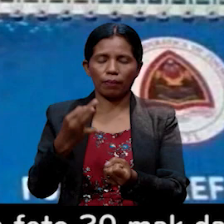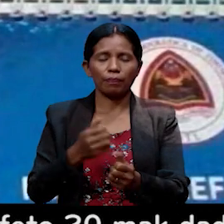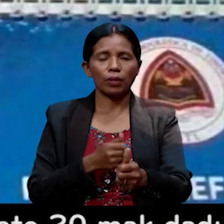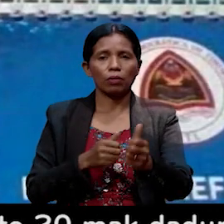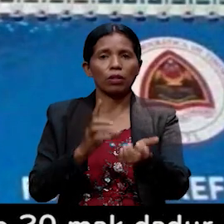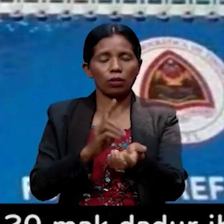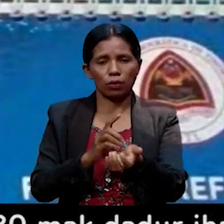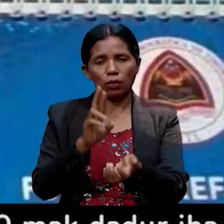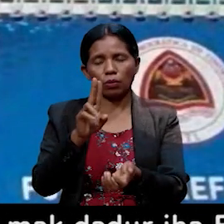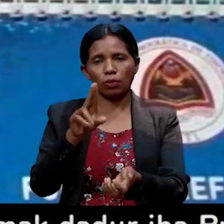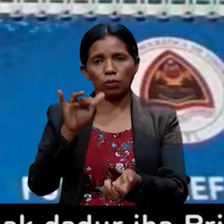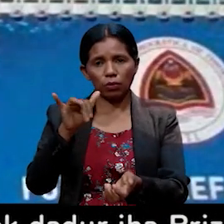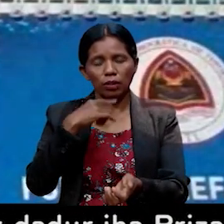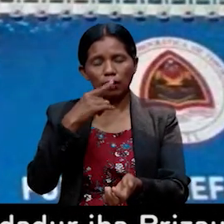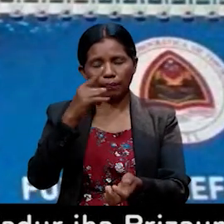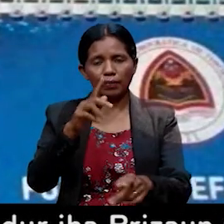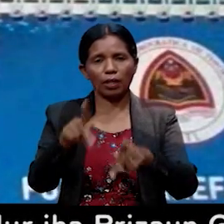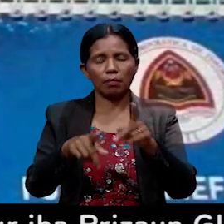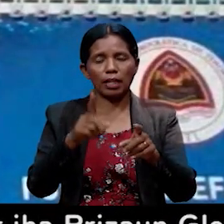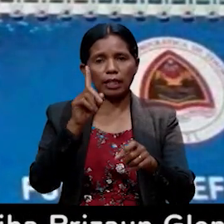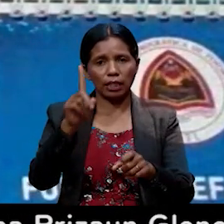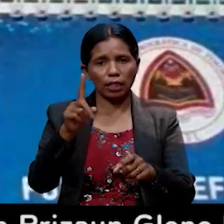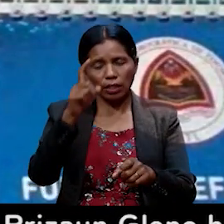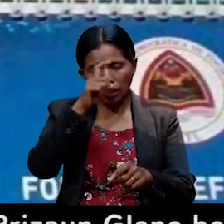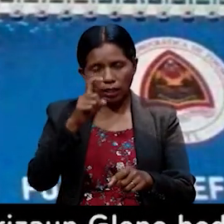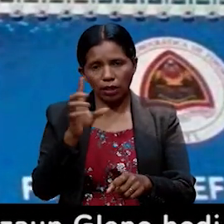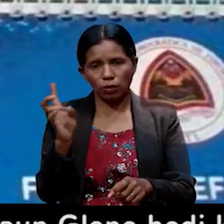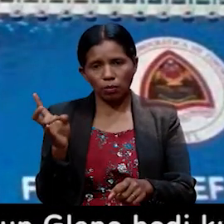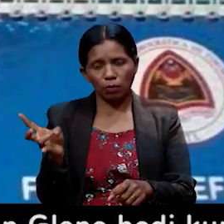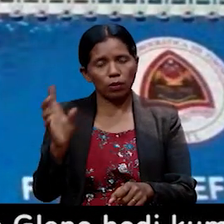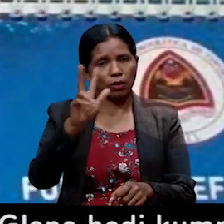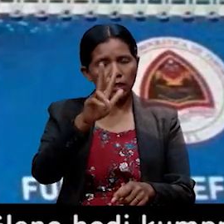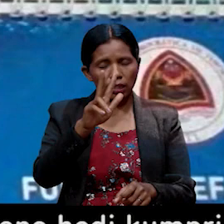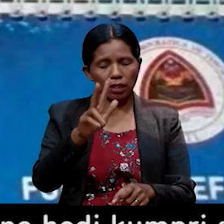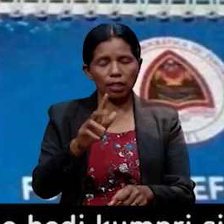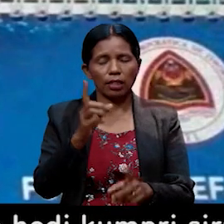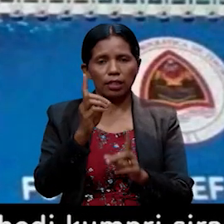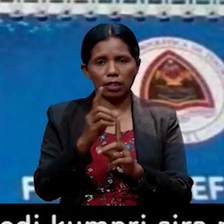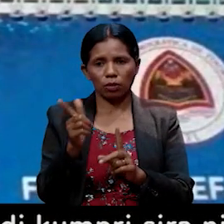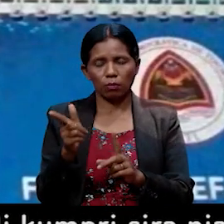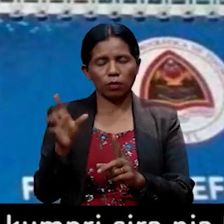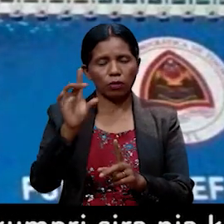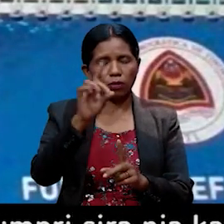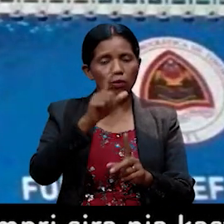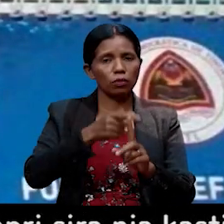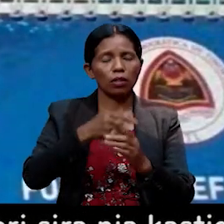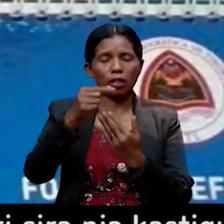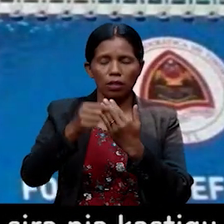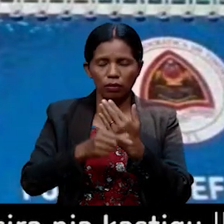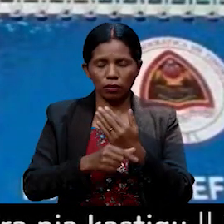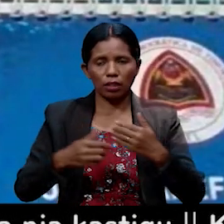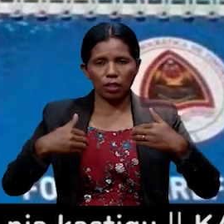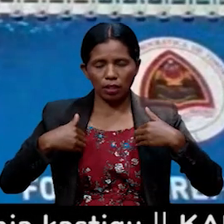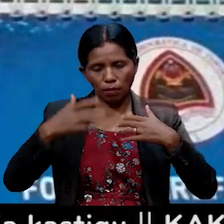Araújo, cidadão na Ruané, ida ho idade hitunulu resin tolu, iha loron ruanulu resin hitu fulan augusto ne, diagnosticado